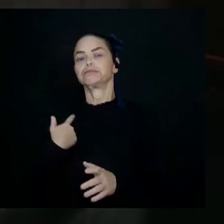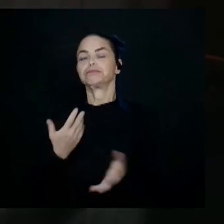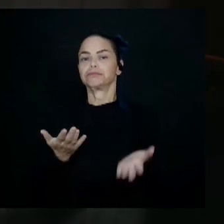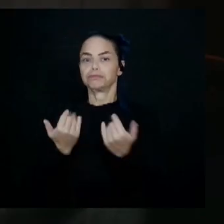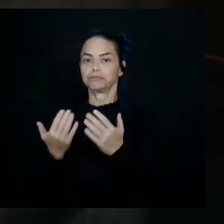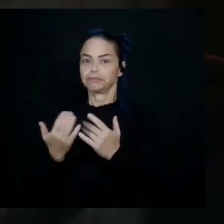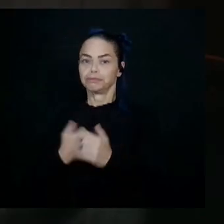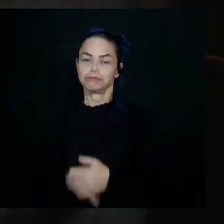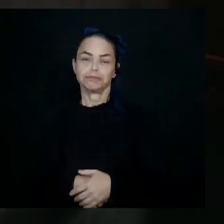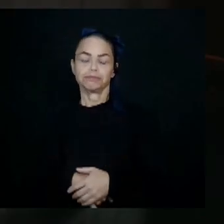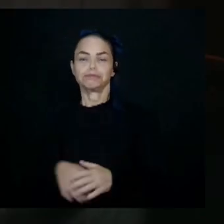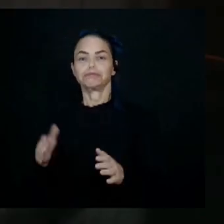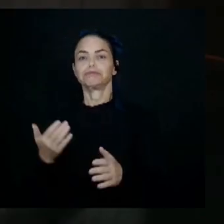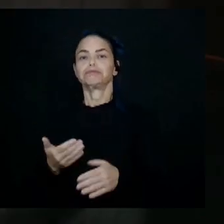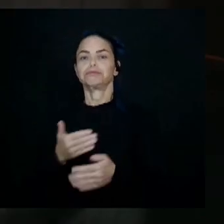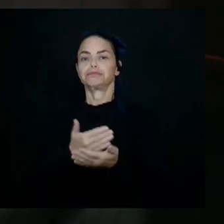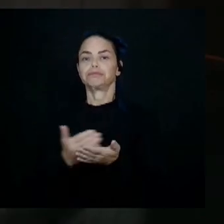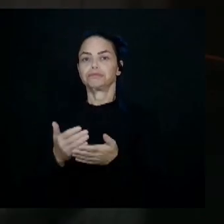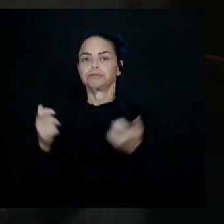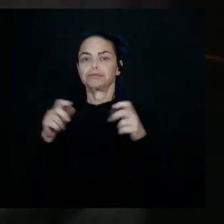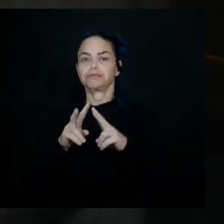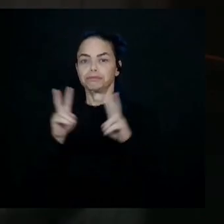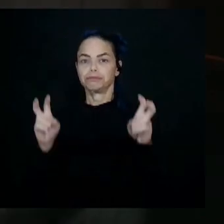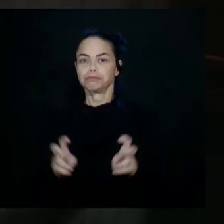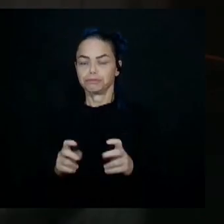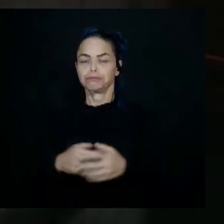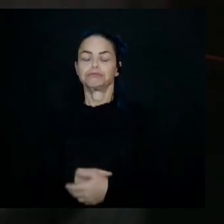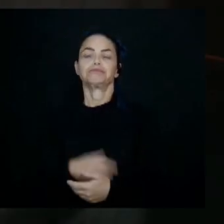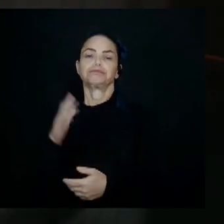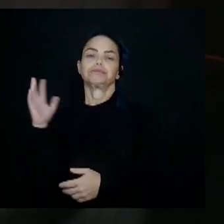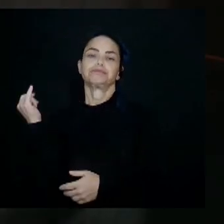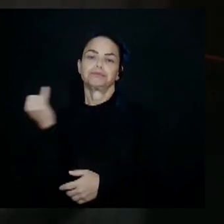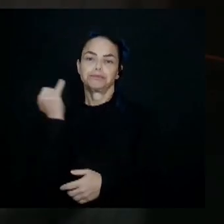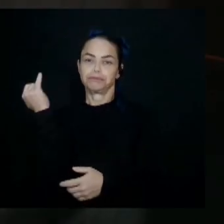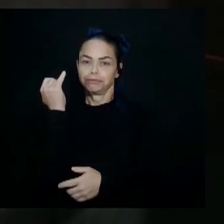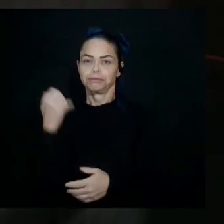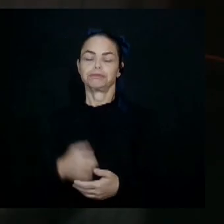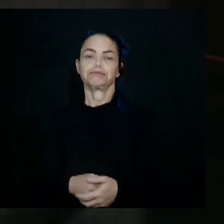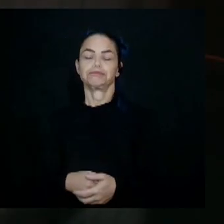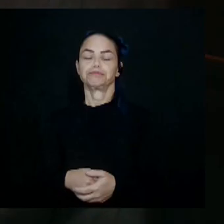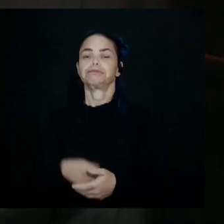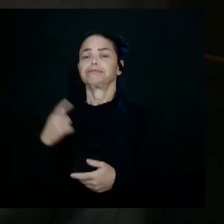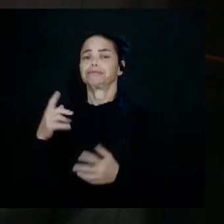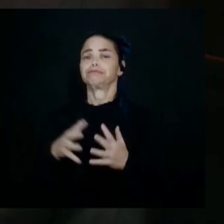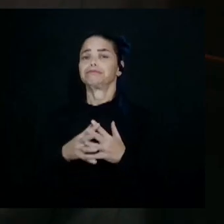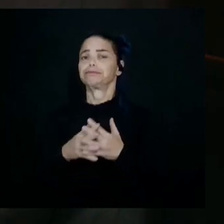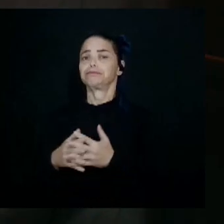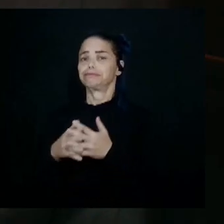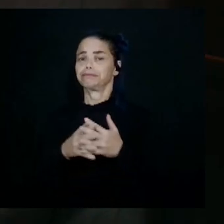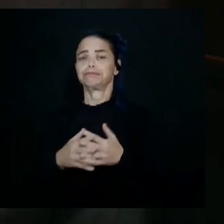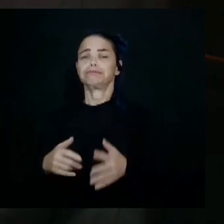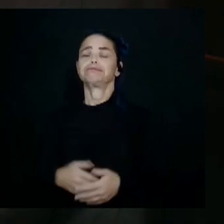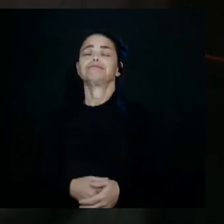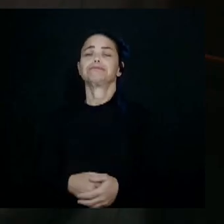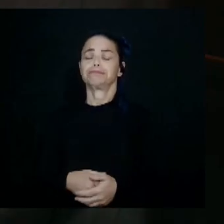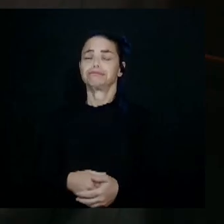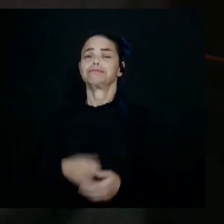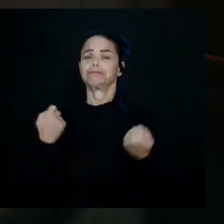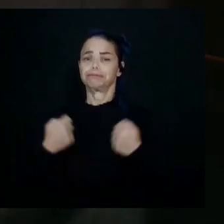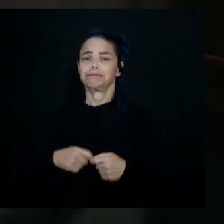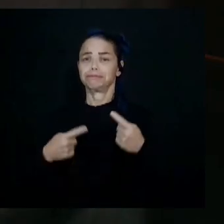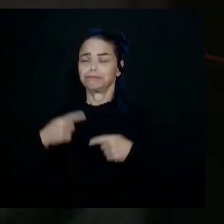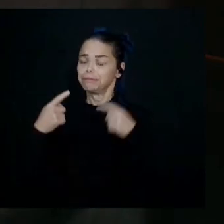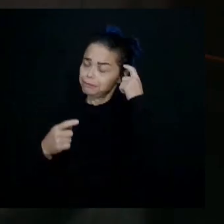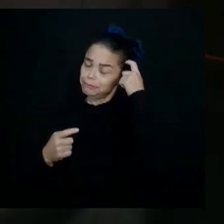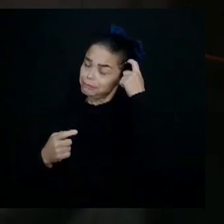falar desse tema que é muito importante e delicado, mas precisa ser debatido. Vamos lá com